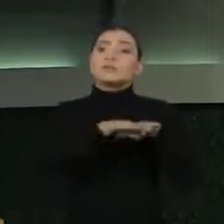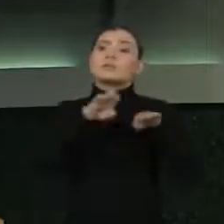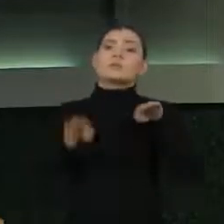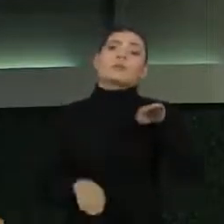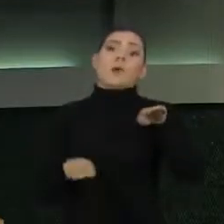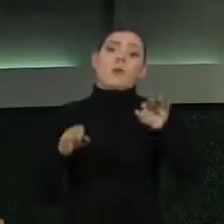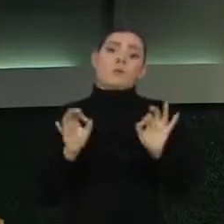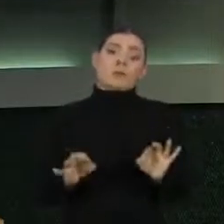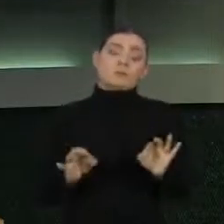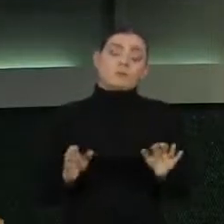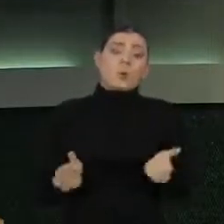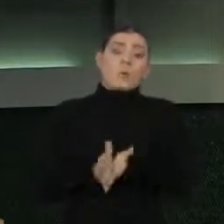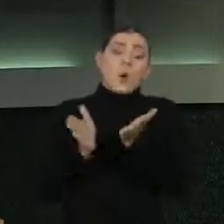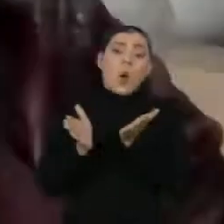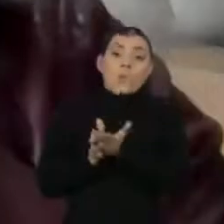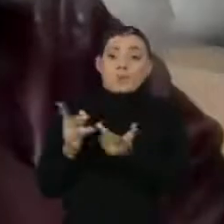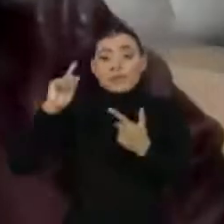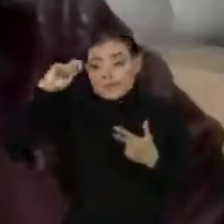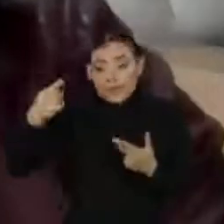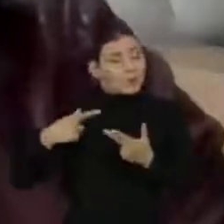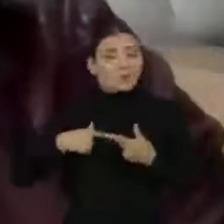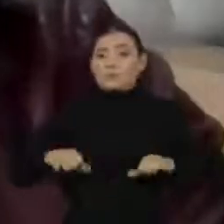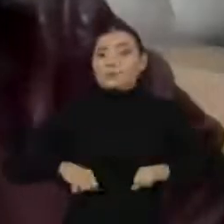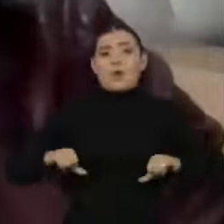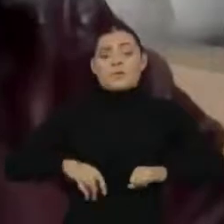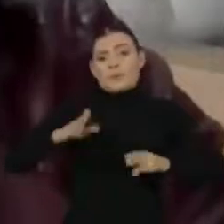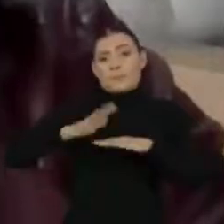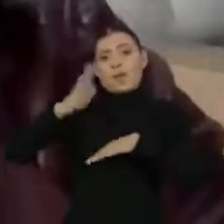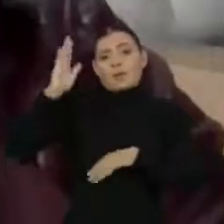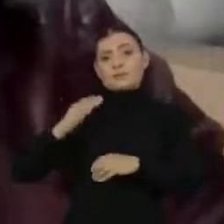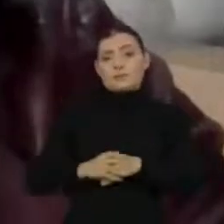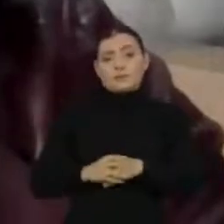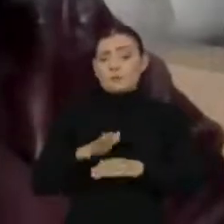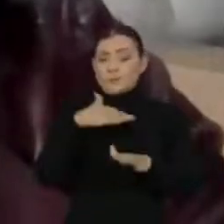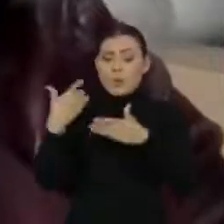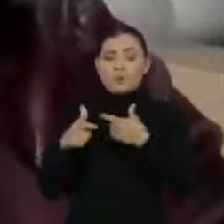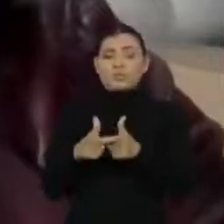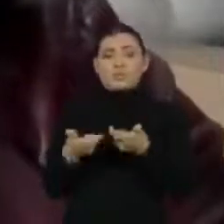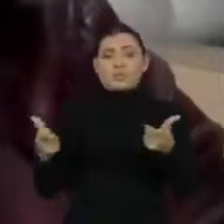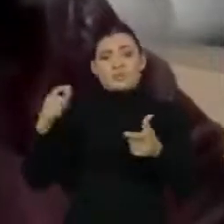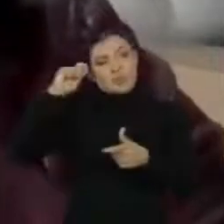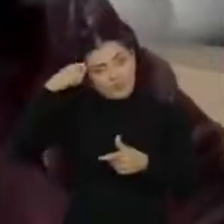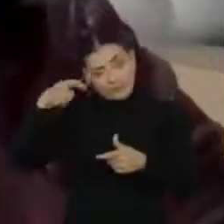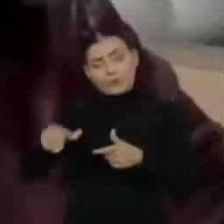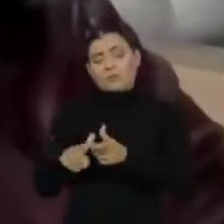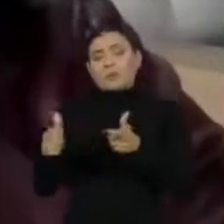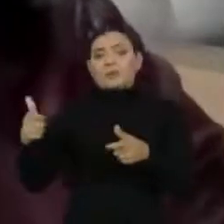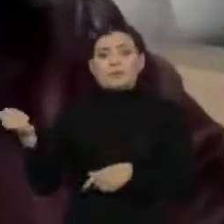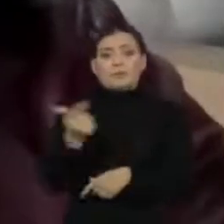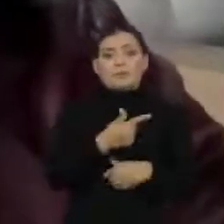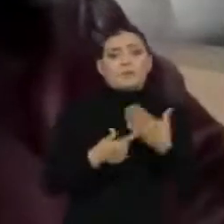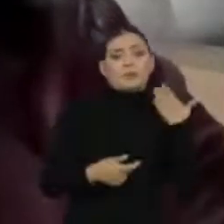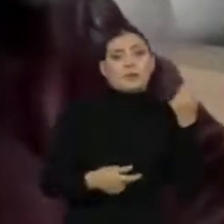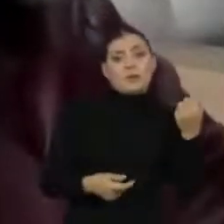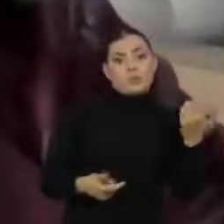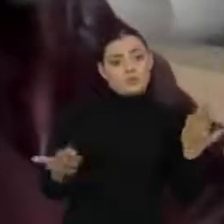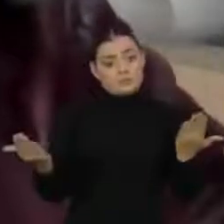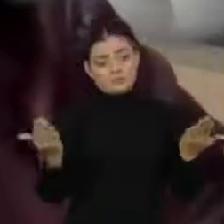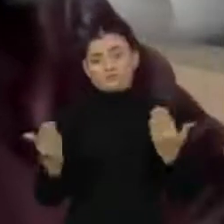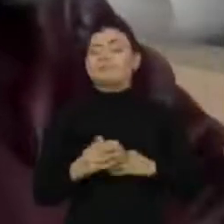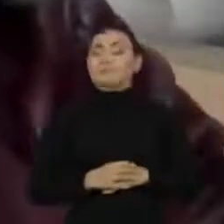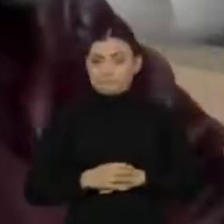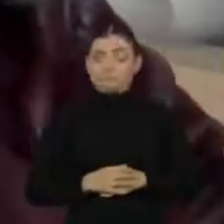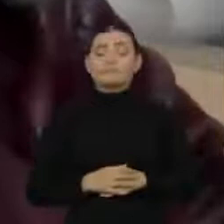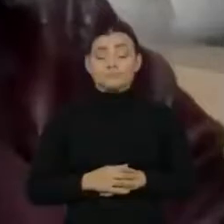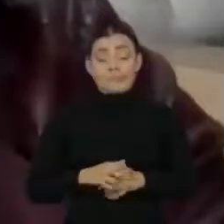no país, né? Se a gente pensar no índice de mortalidade negra em relação à Covid, que é muito maior do que em relação aos brancos, né? Sendo os